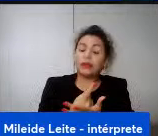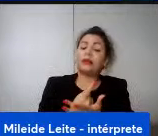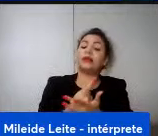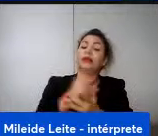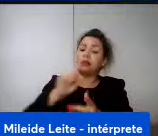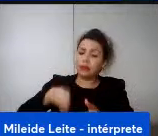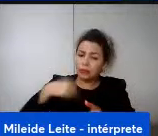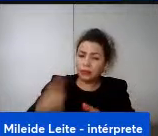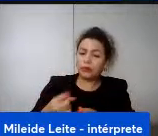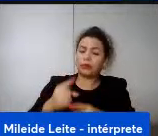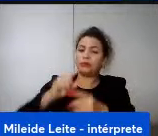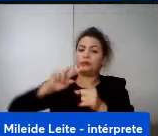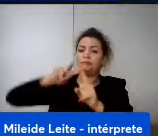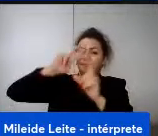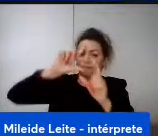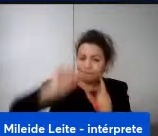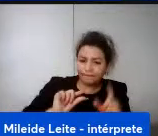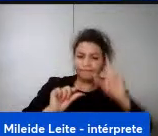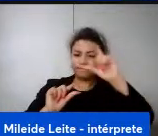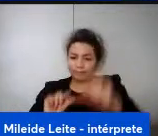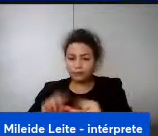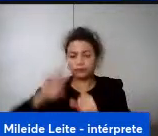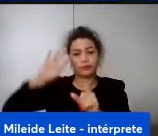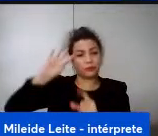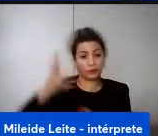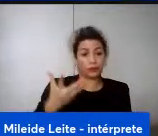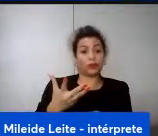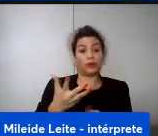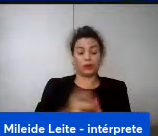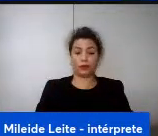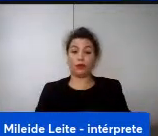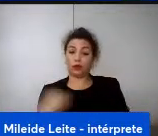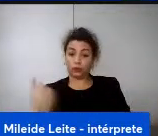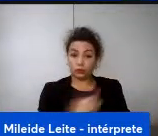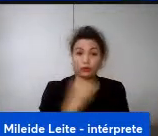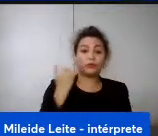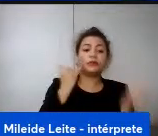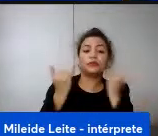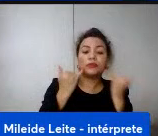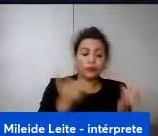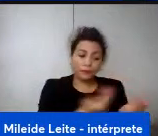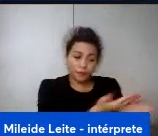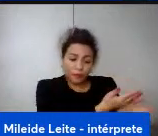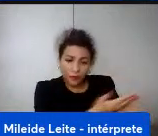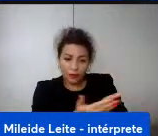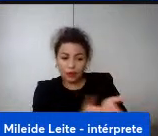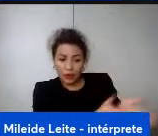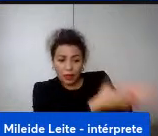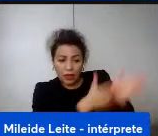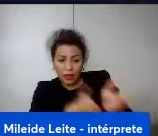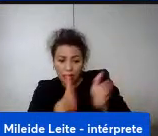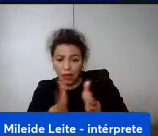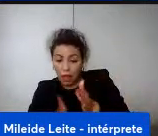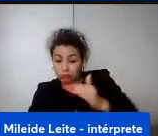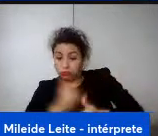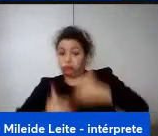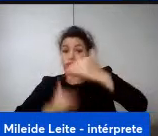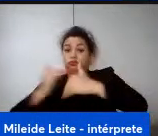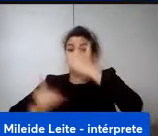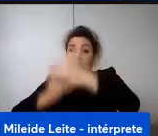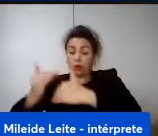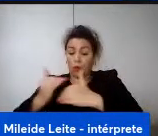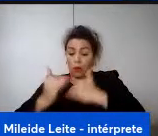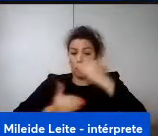saná-los em tempo hábil. Então, mesmo que os nossos dados provenientes sejam de etapas mais avançadas do